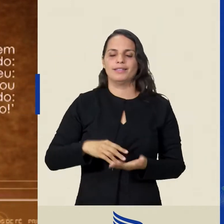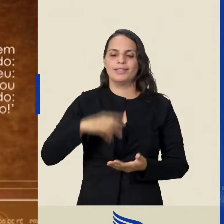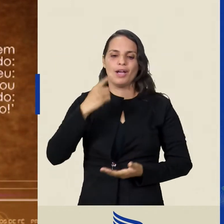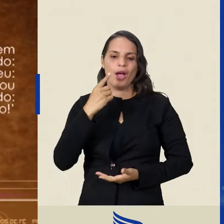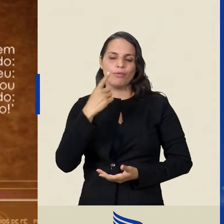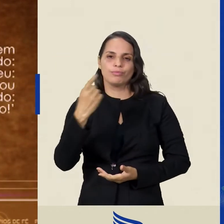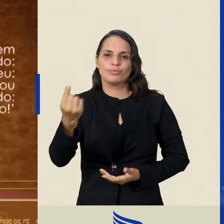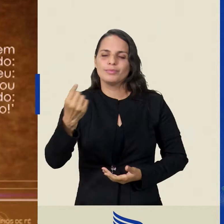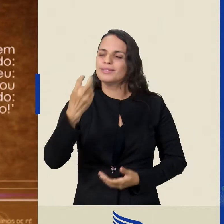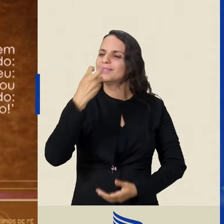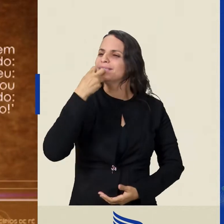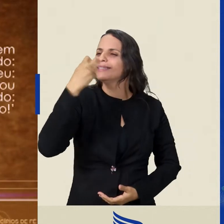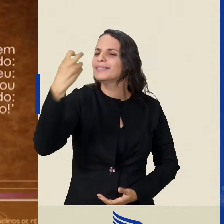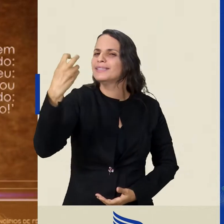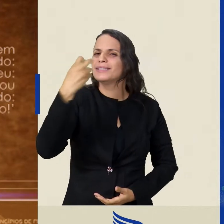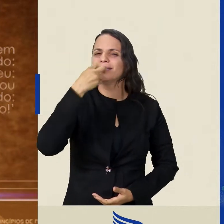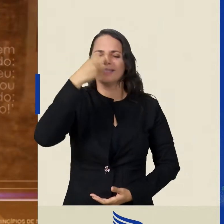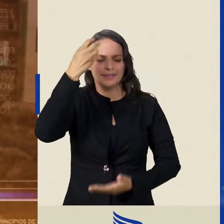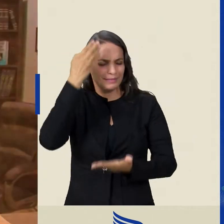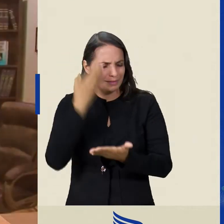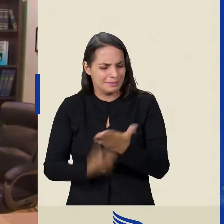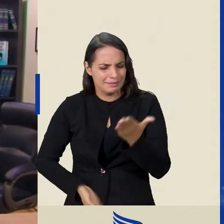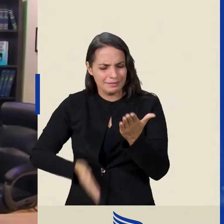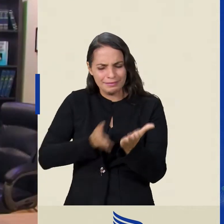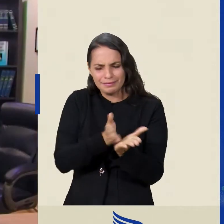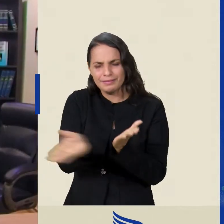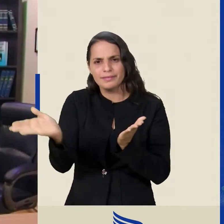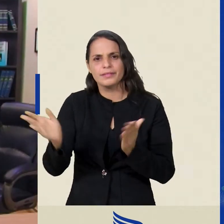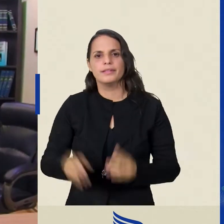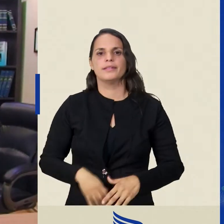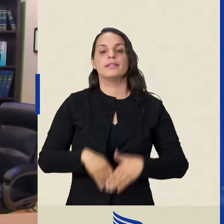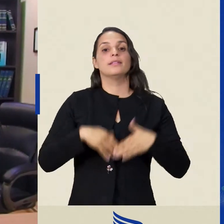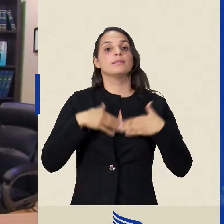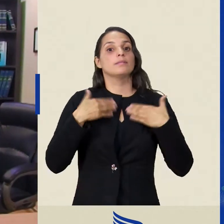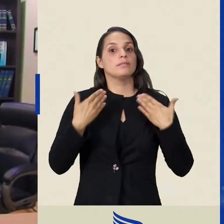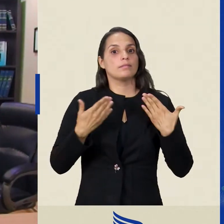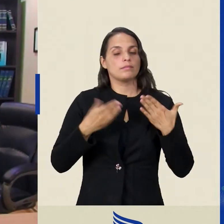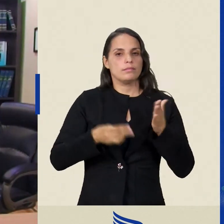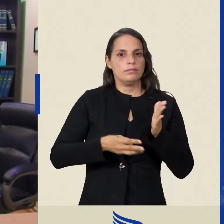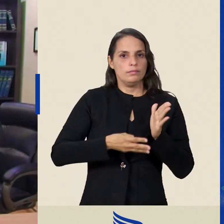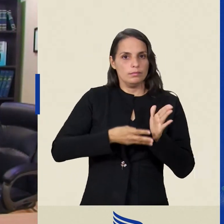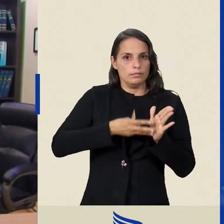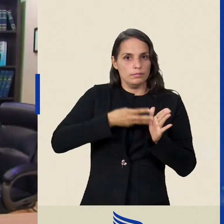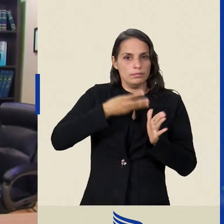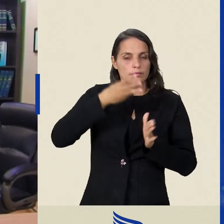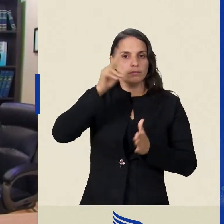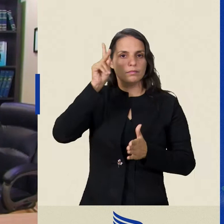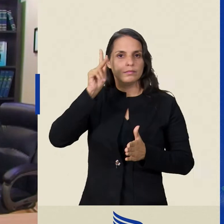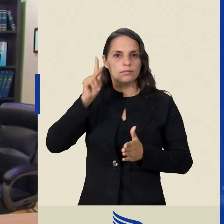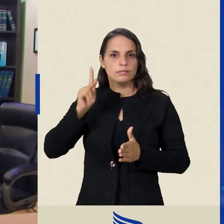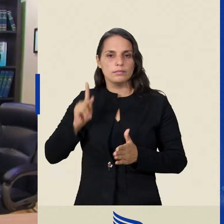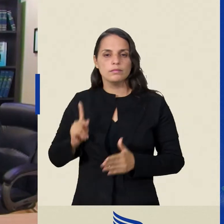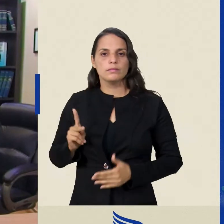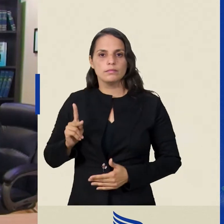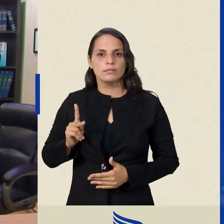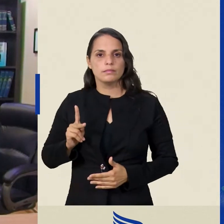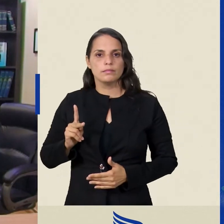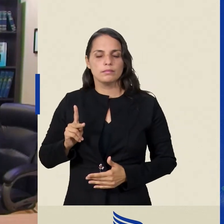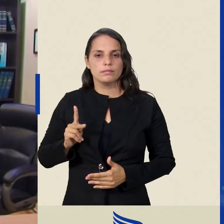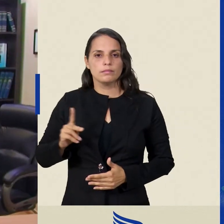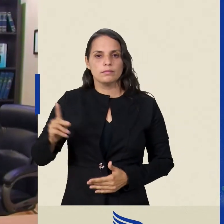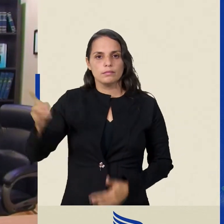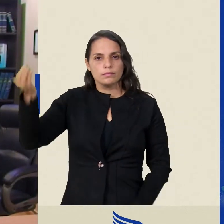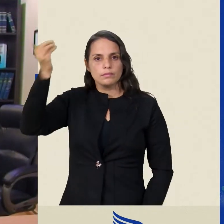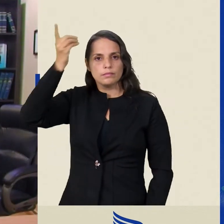gritando: "Sou um homem perdido." A terceira pessoa que recebeu o grande privilégio para exercer o dom